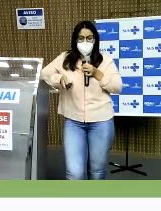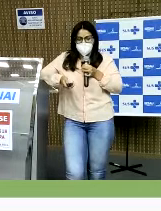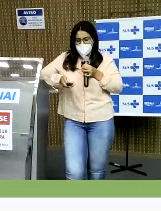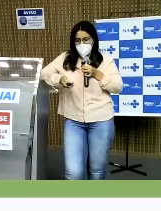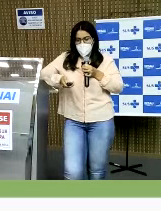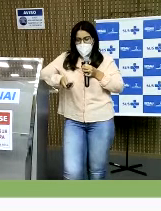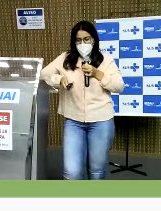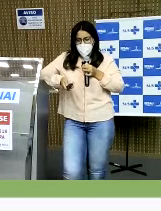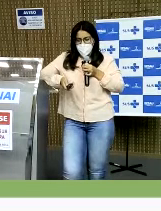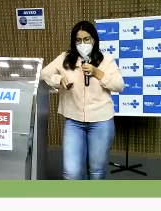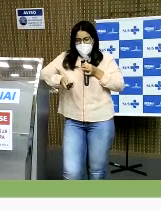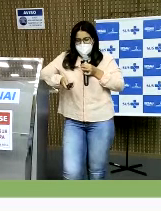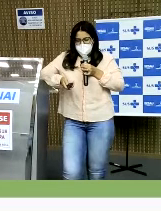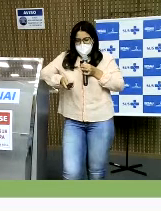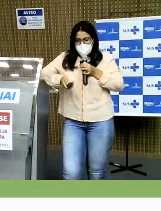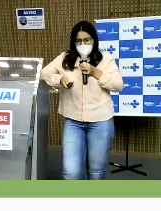né?